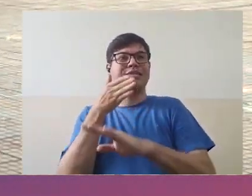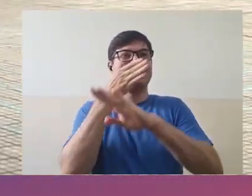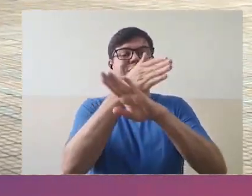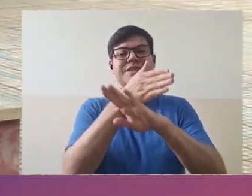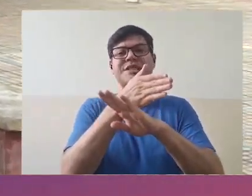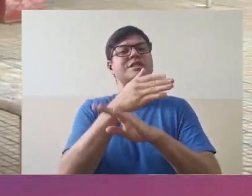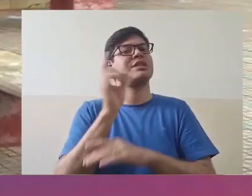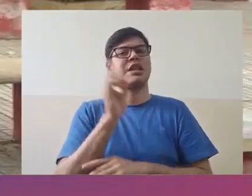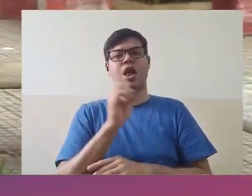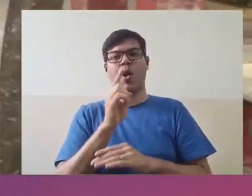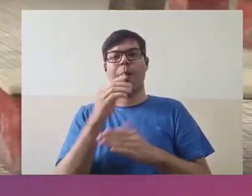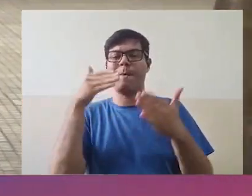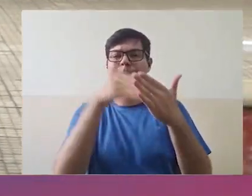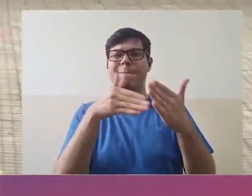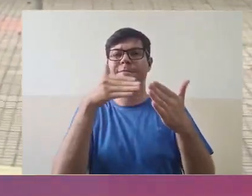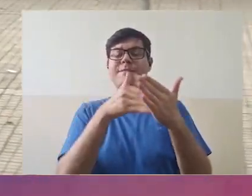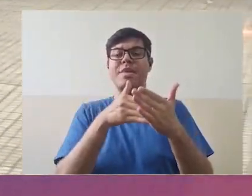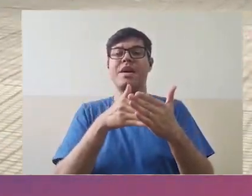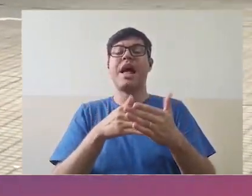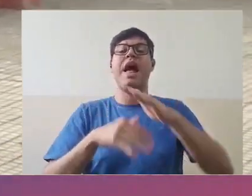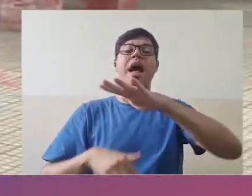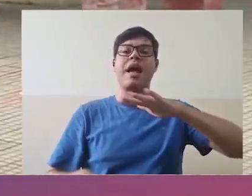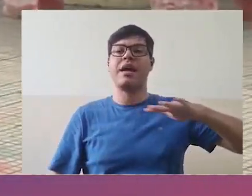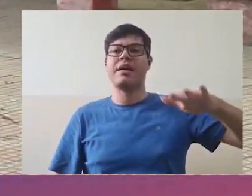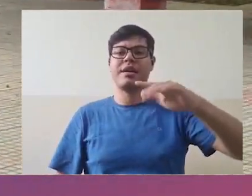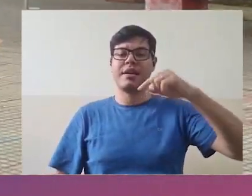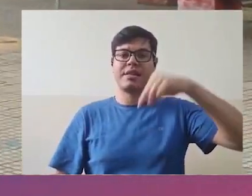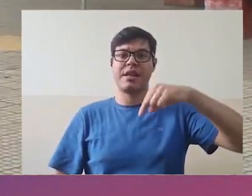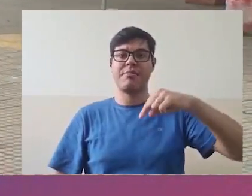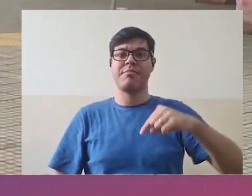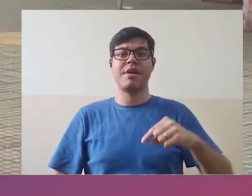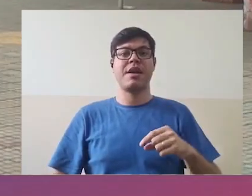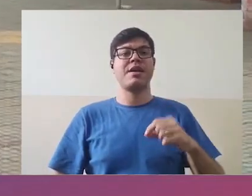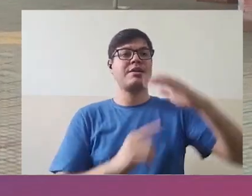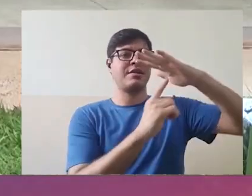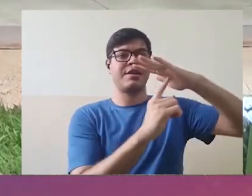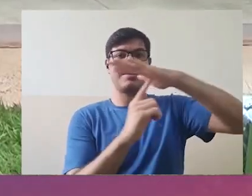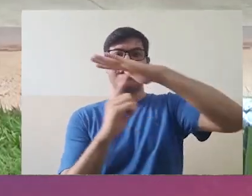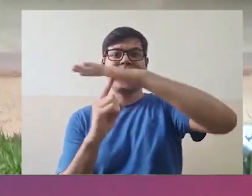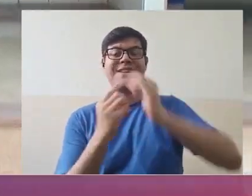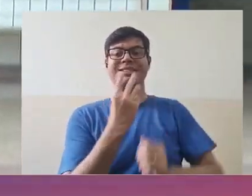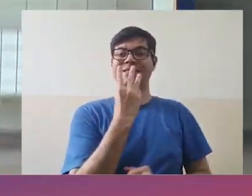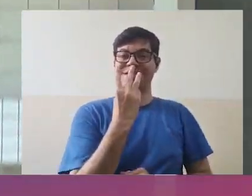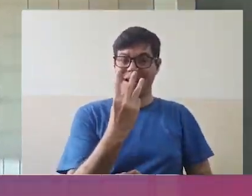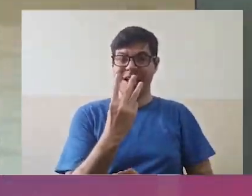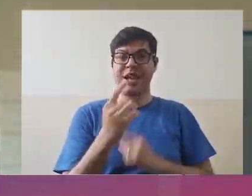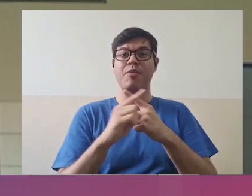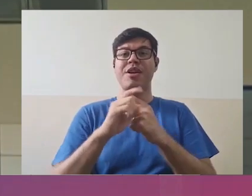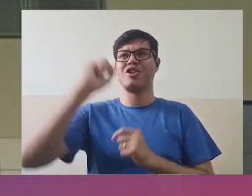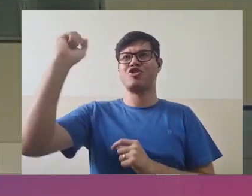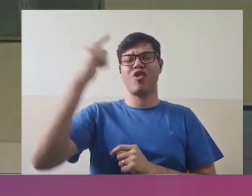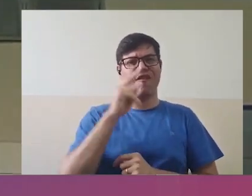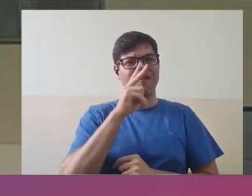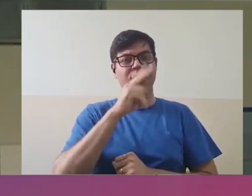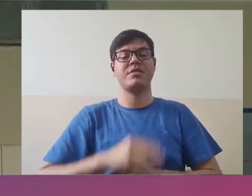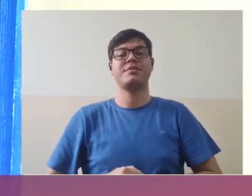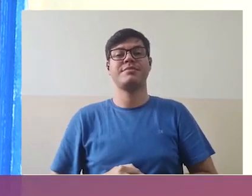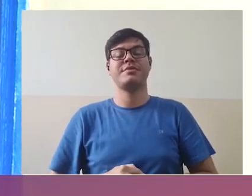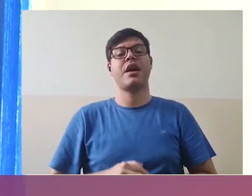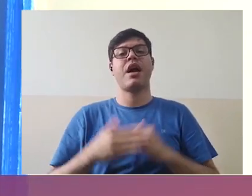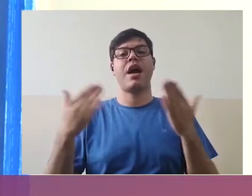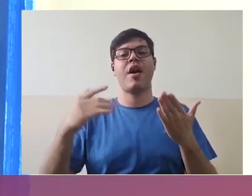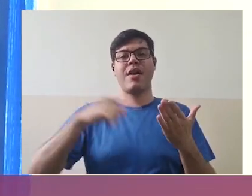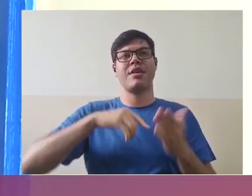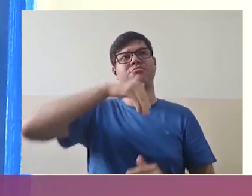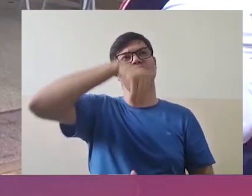no pátio serão construídos 3 quiosques para que as crianças tenham sombra. Atualmente, a unidade está recebendo pintura externa